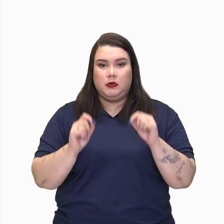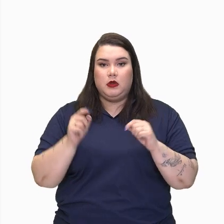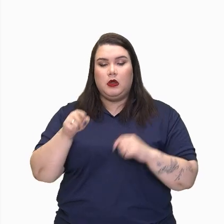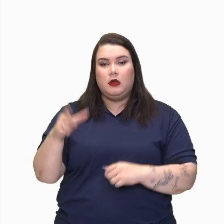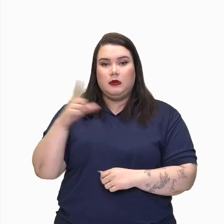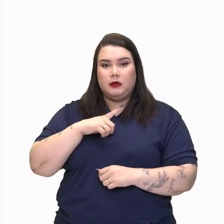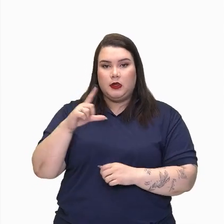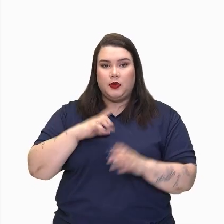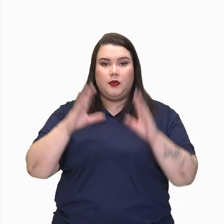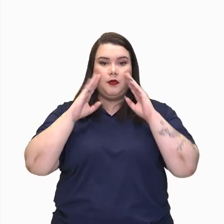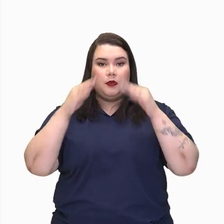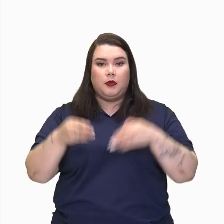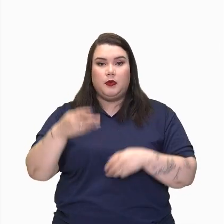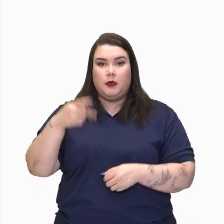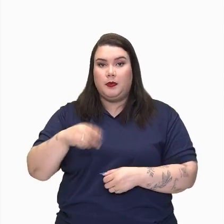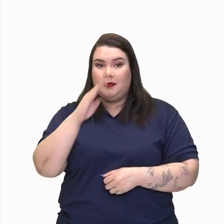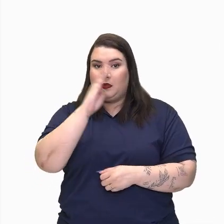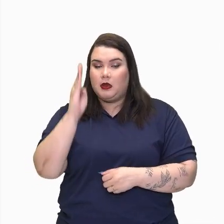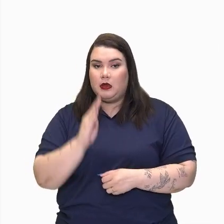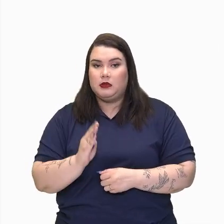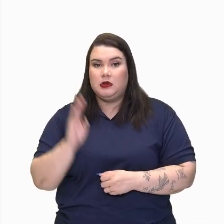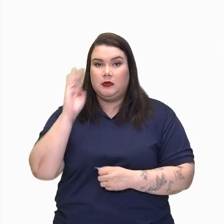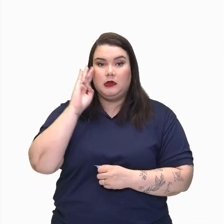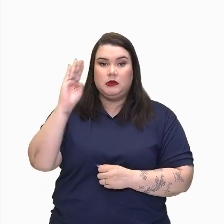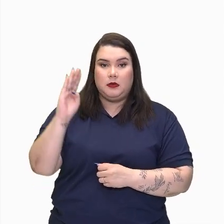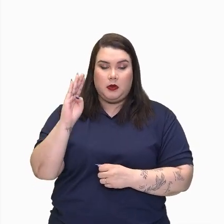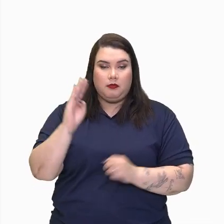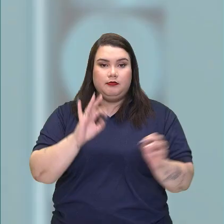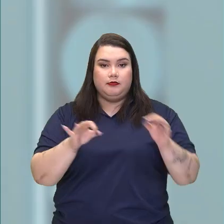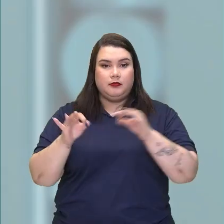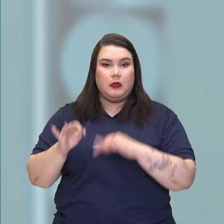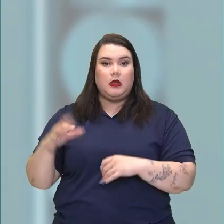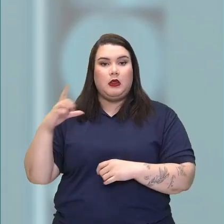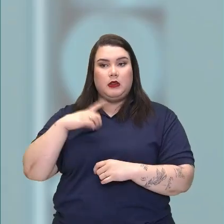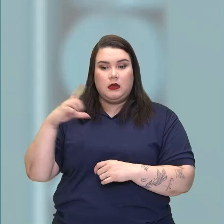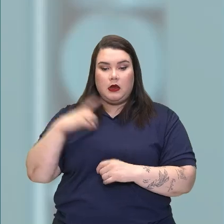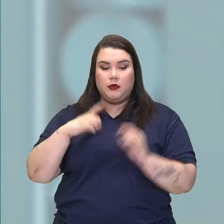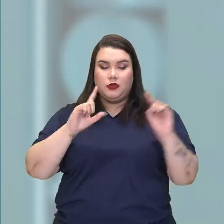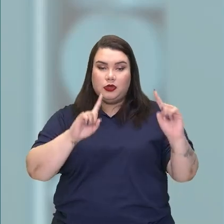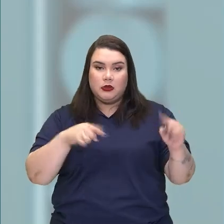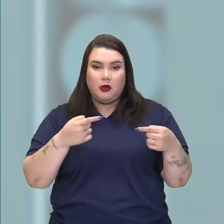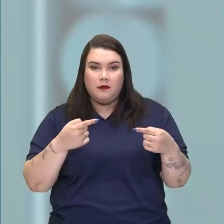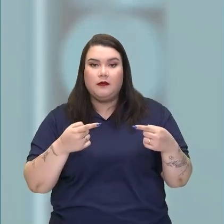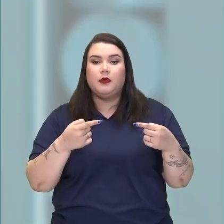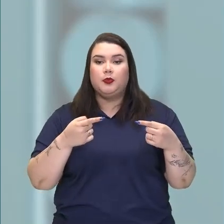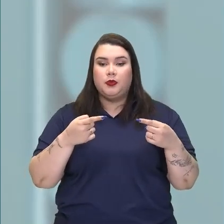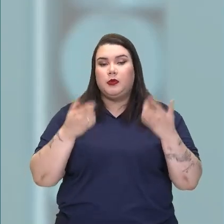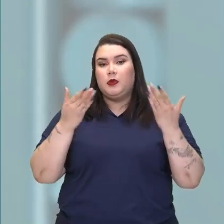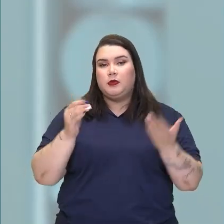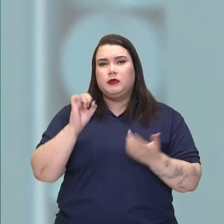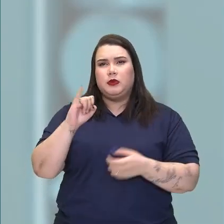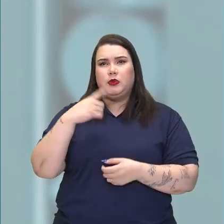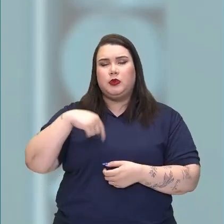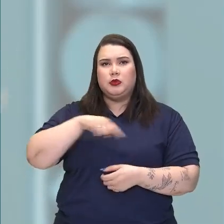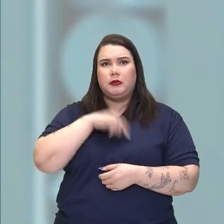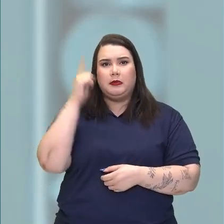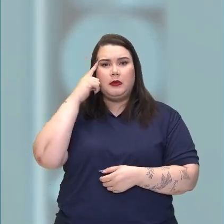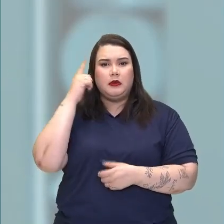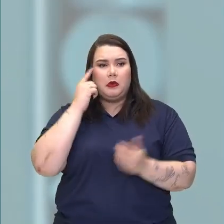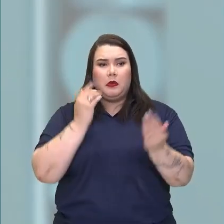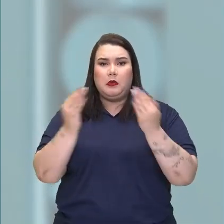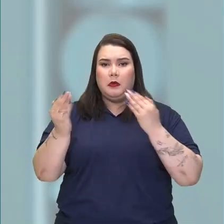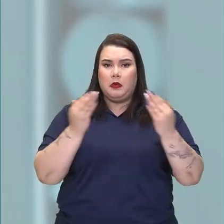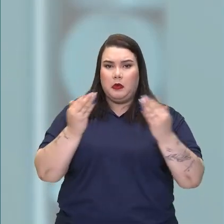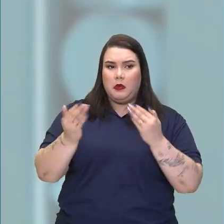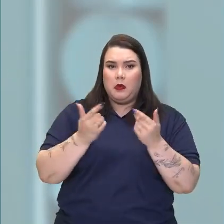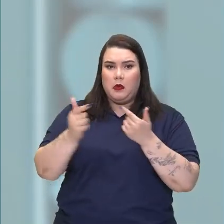realmente uma questão do Brasil em relação a essa questão. Existe um desafio, né? E se a gente pensar, comparando com